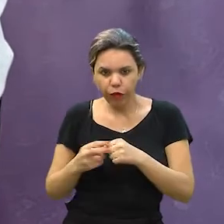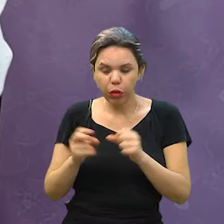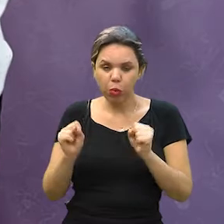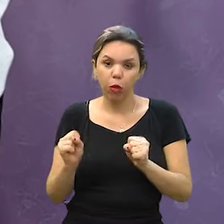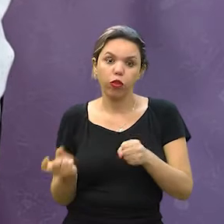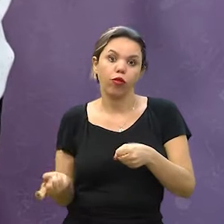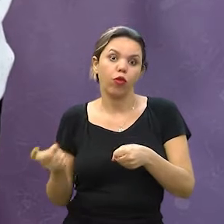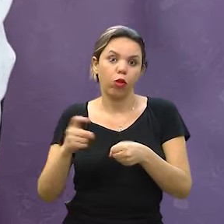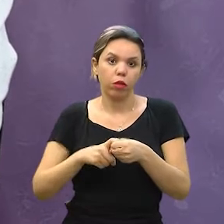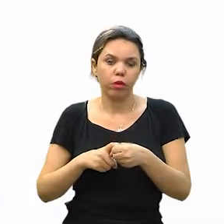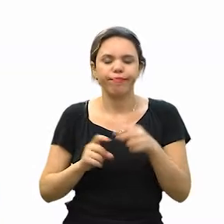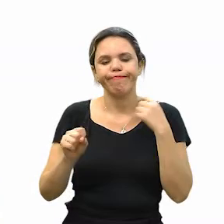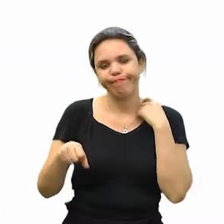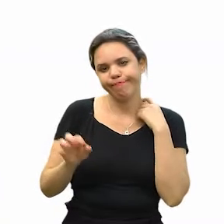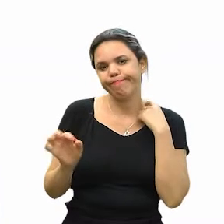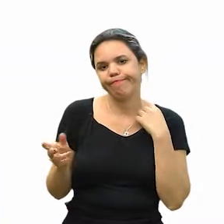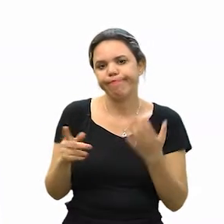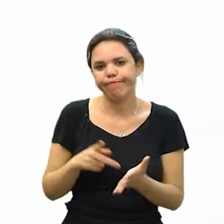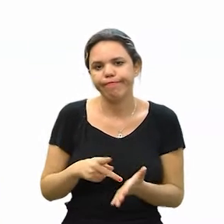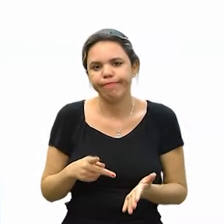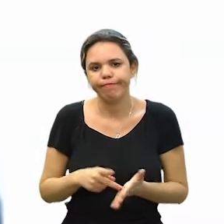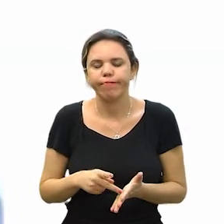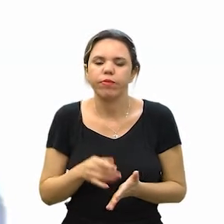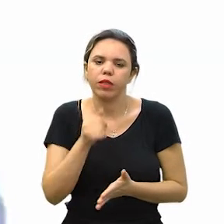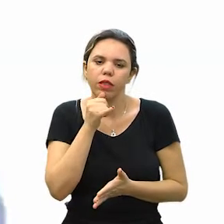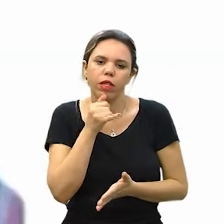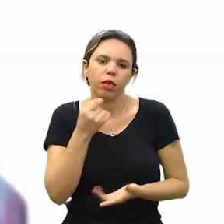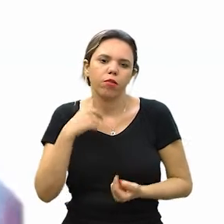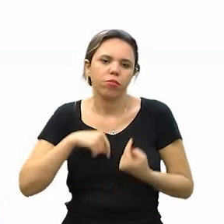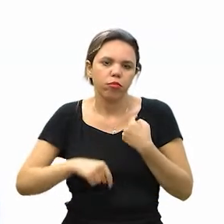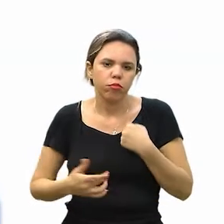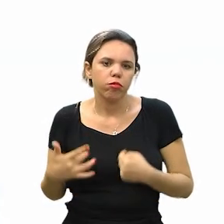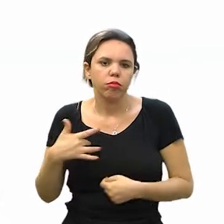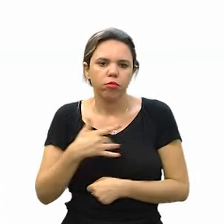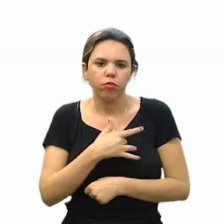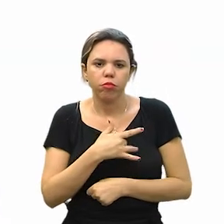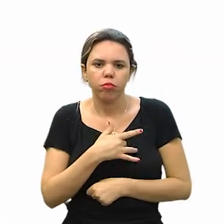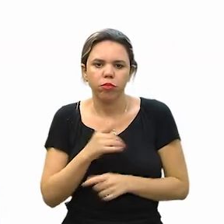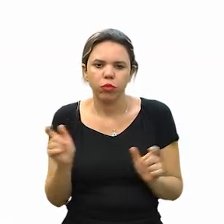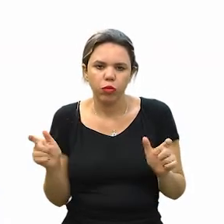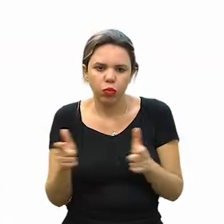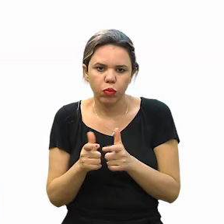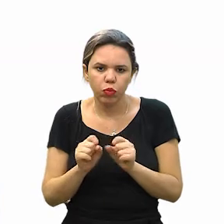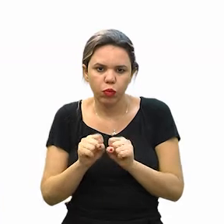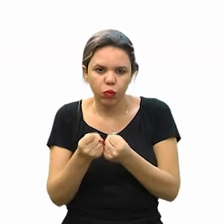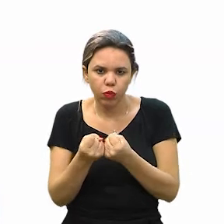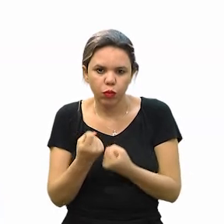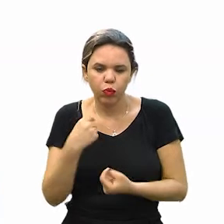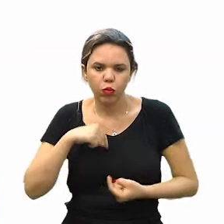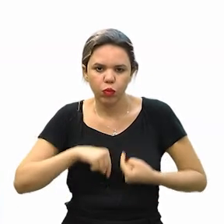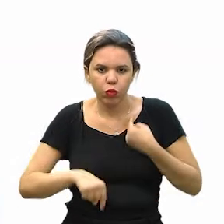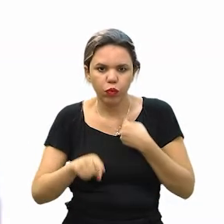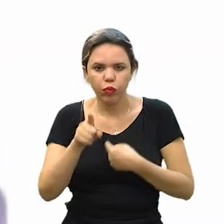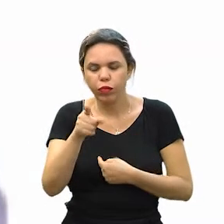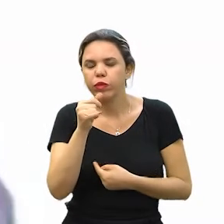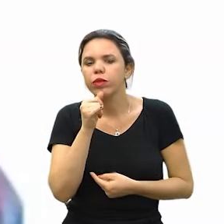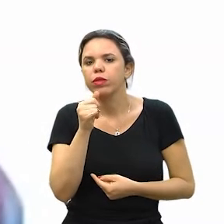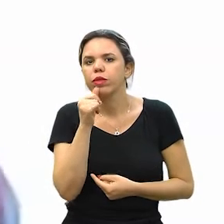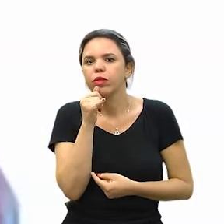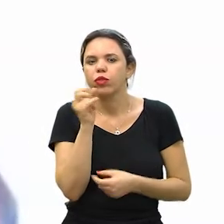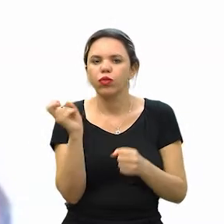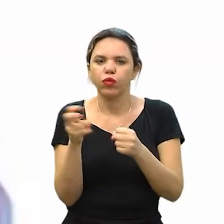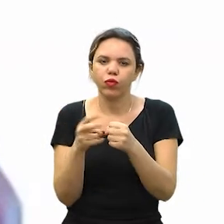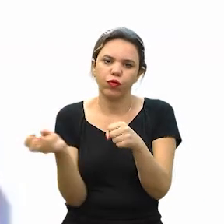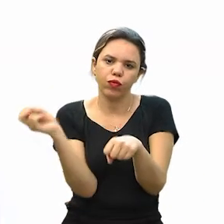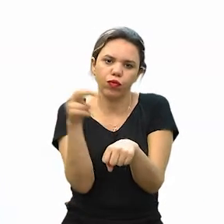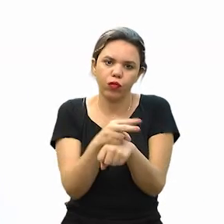pode voltar? Exatamente, Viviane. Quando baixa a imunidade, diminui a defesa do organismo, você favorece